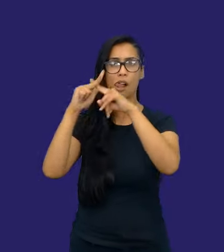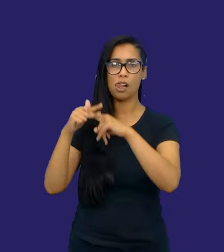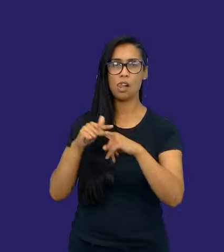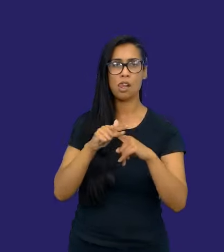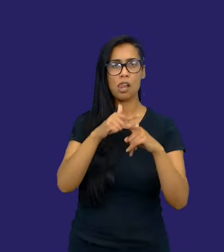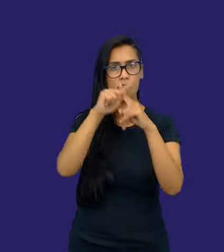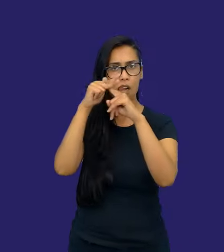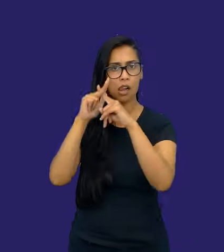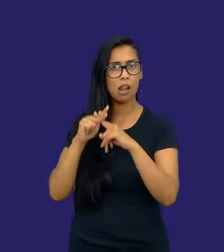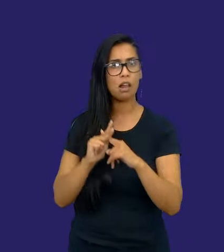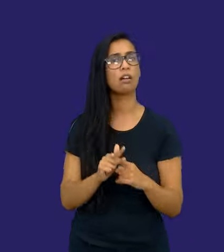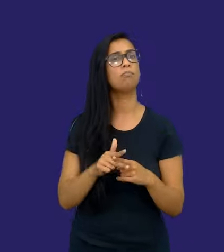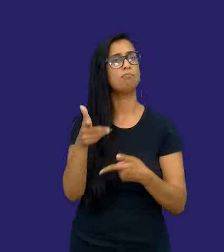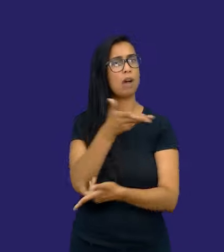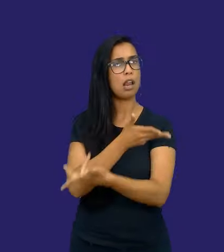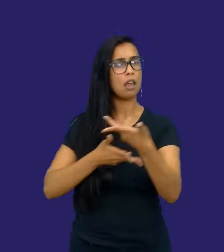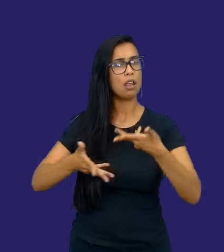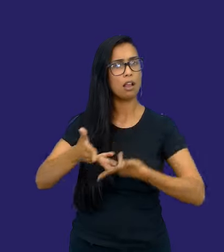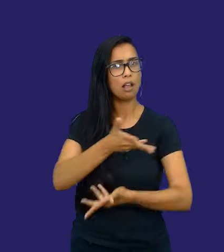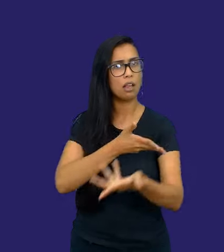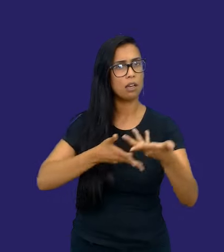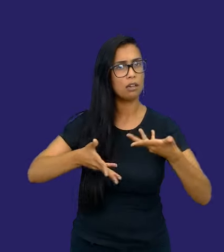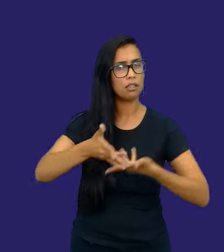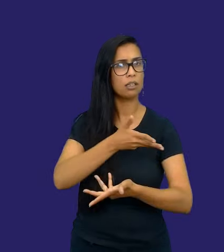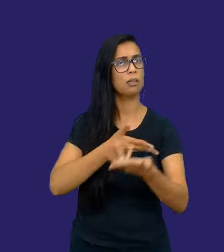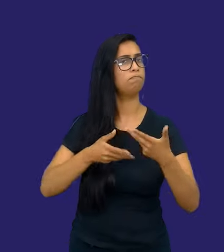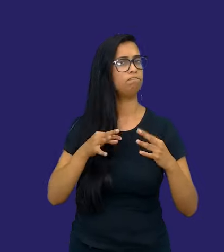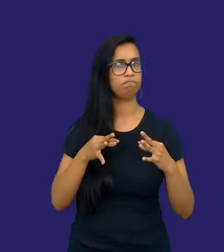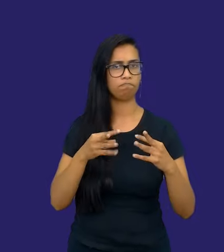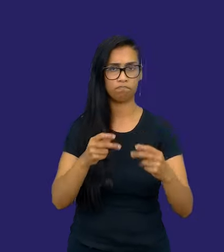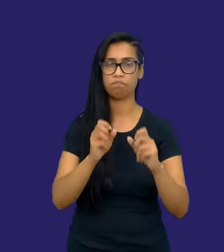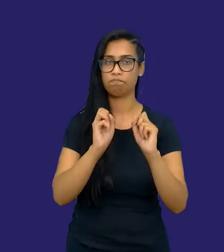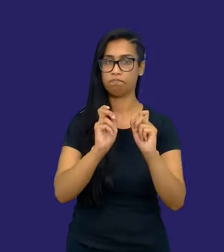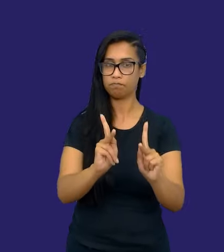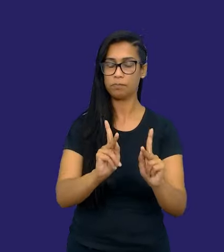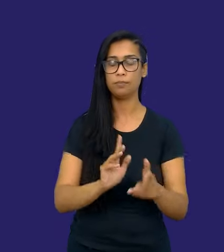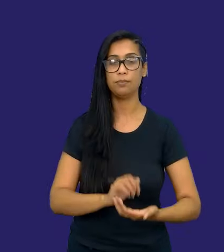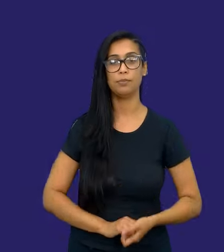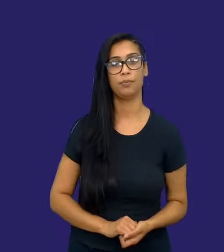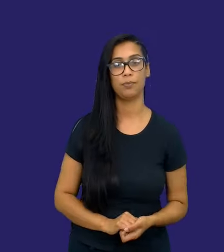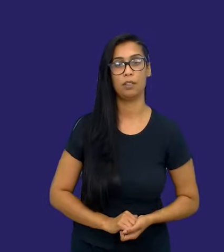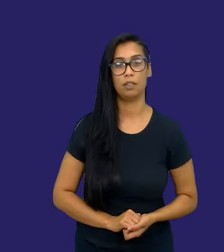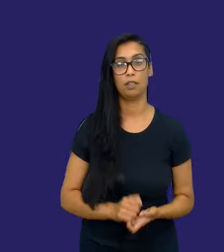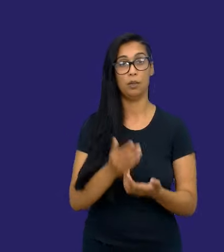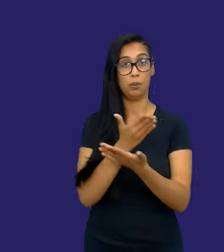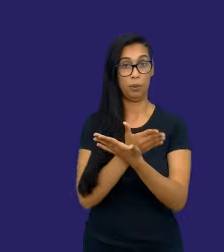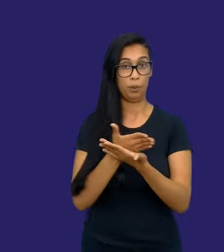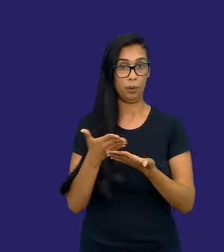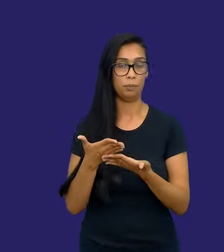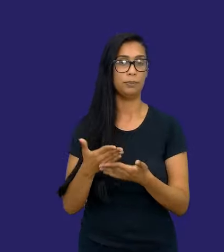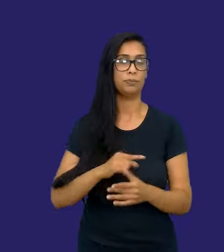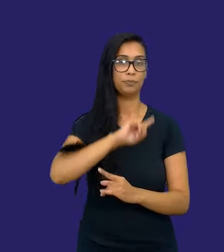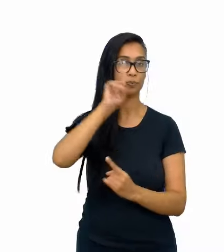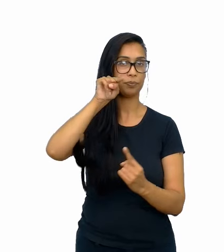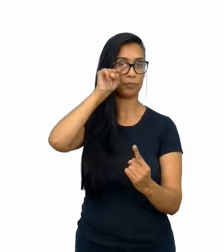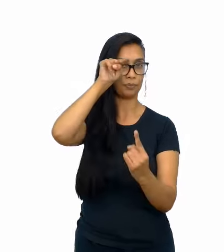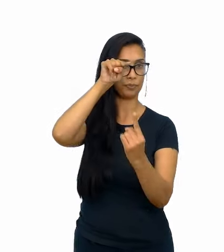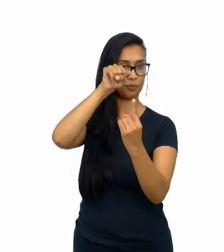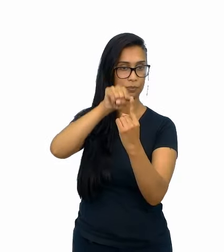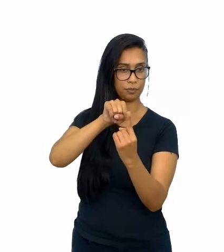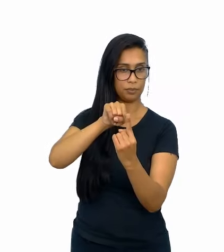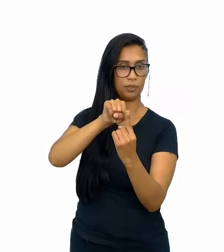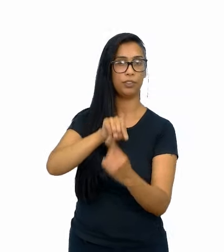os encaminhamentos, as intervenções, tudo bem? Então, agora vamos para os nossos objetivos do encontro